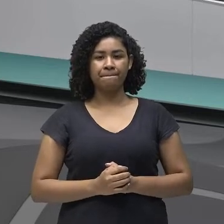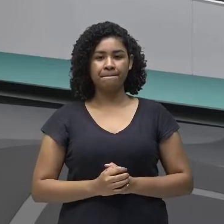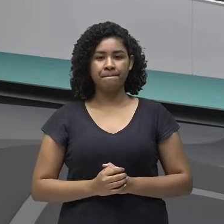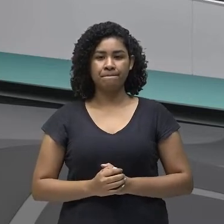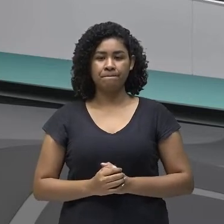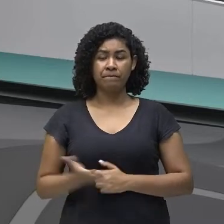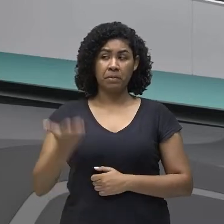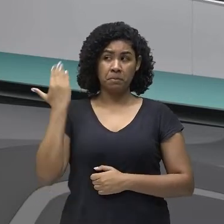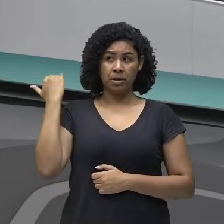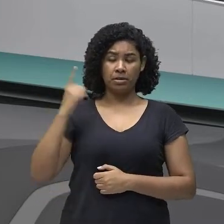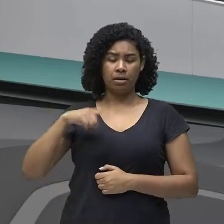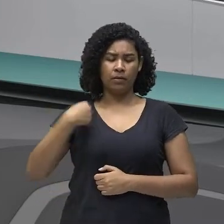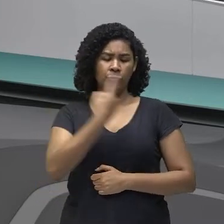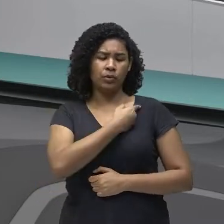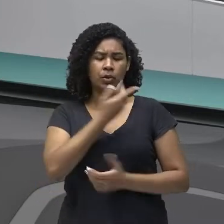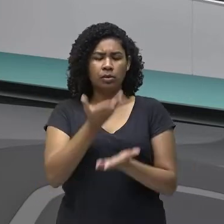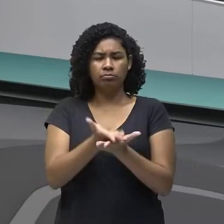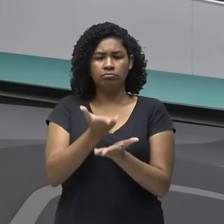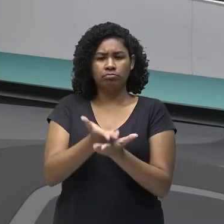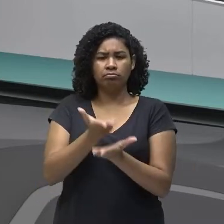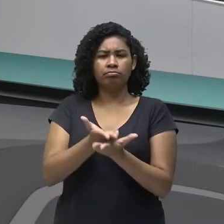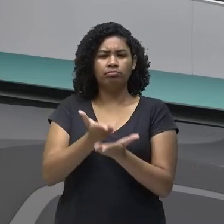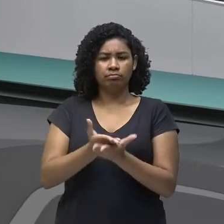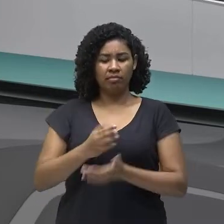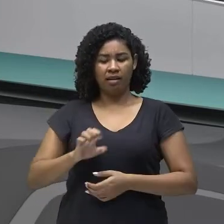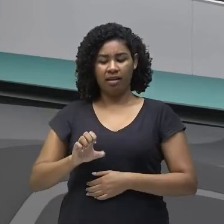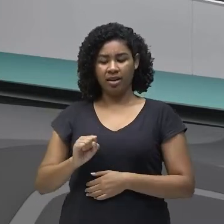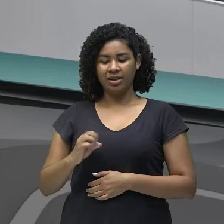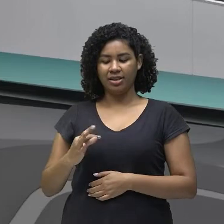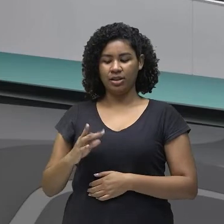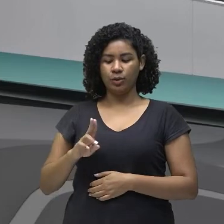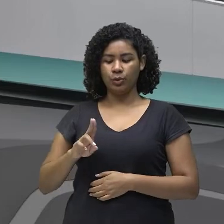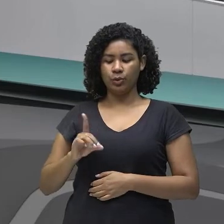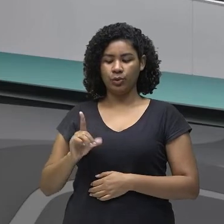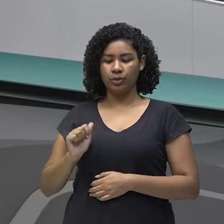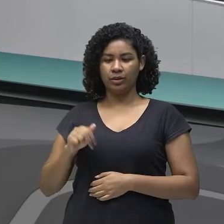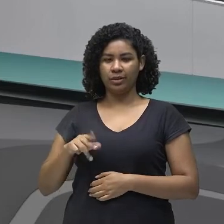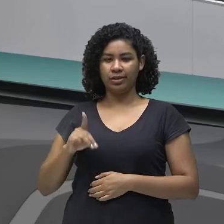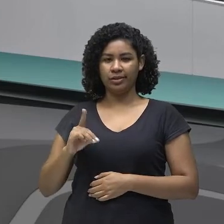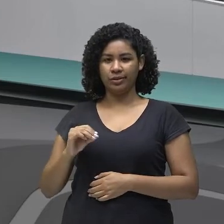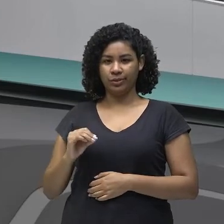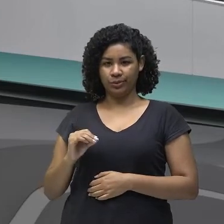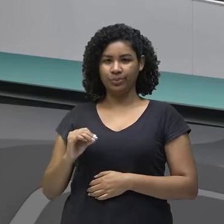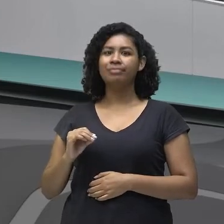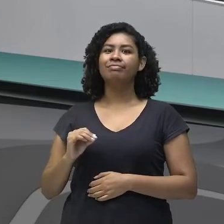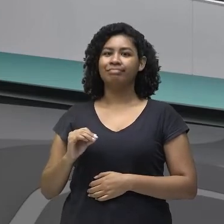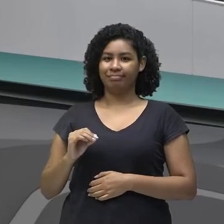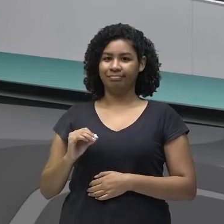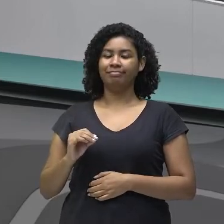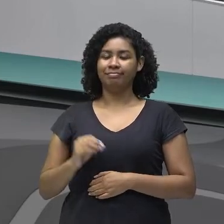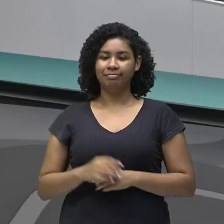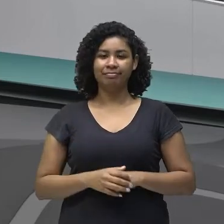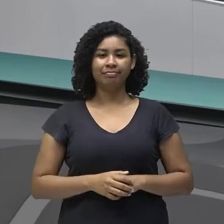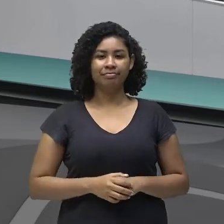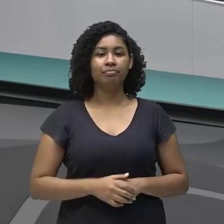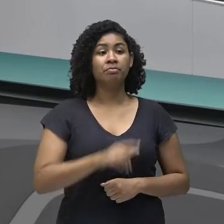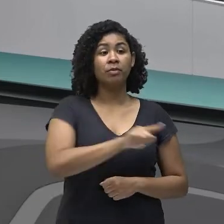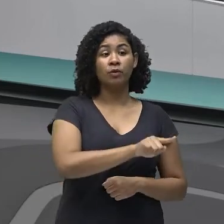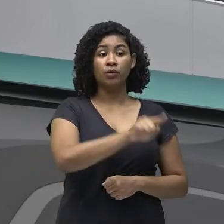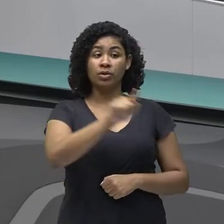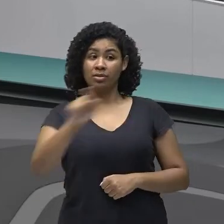estávamos estudando, certo? You were studying. Vocês